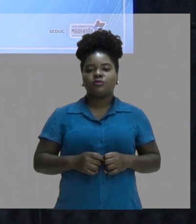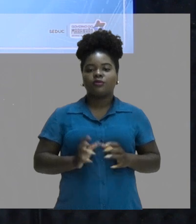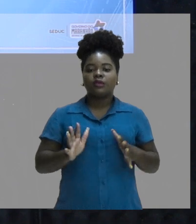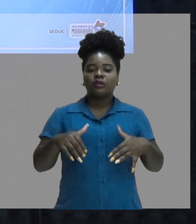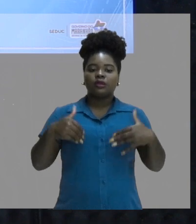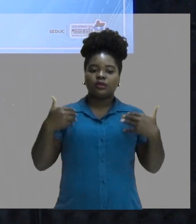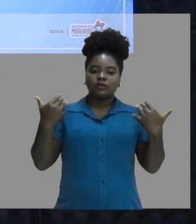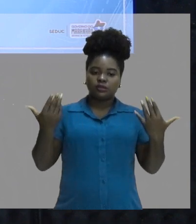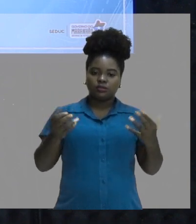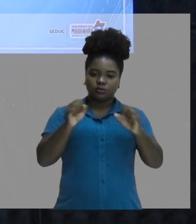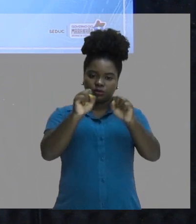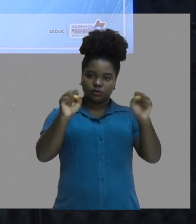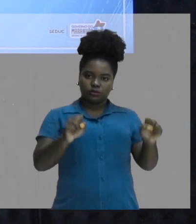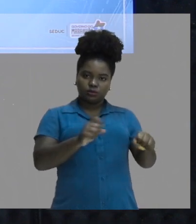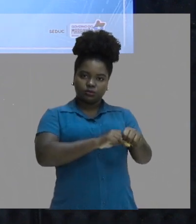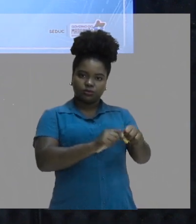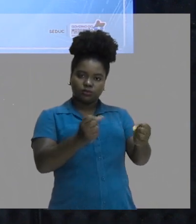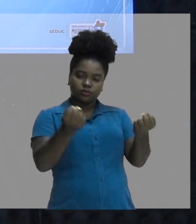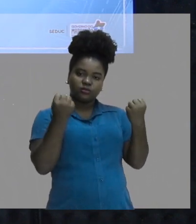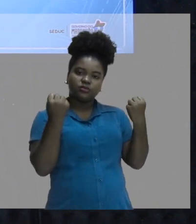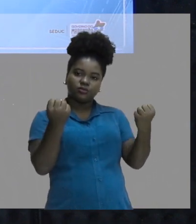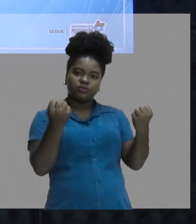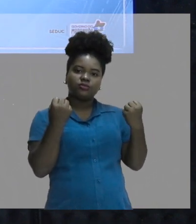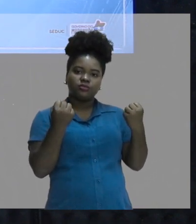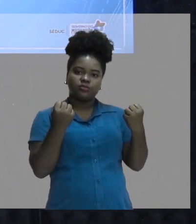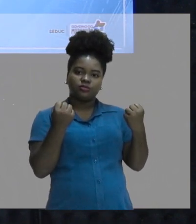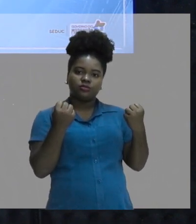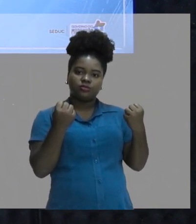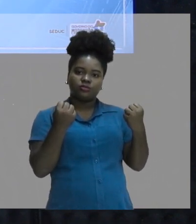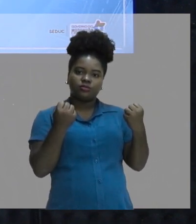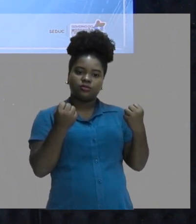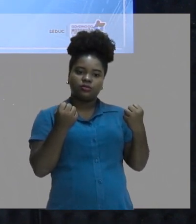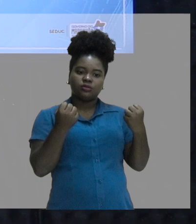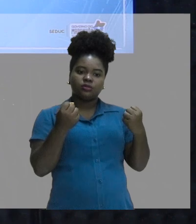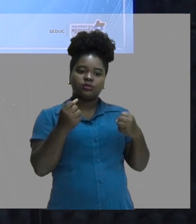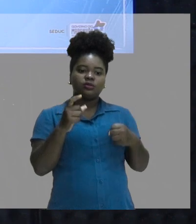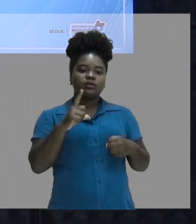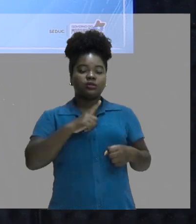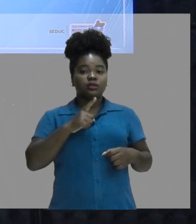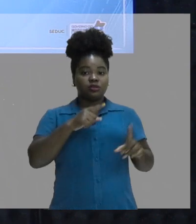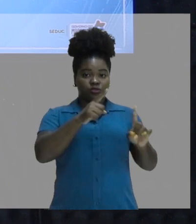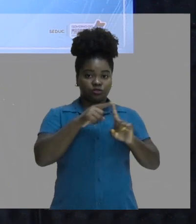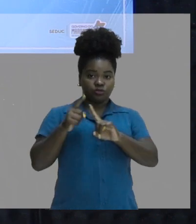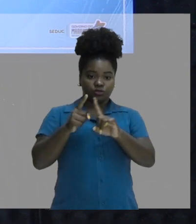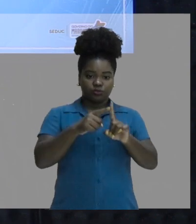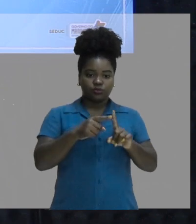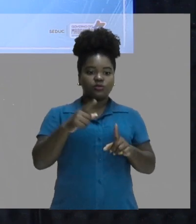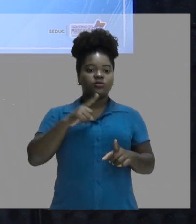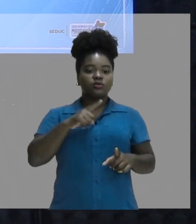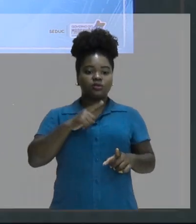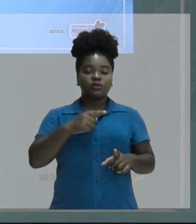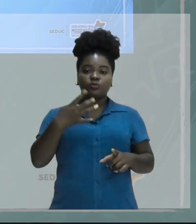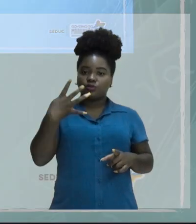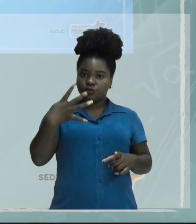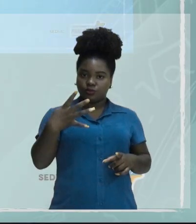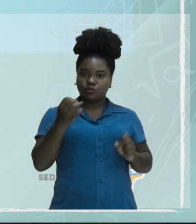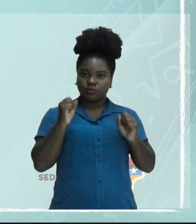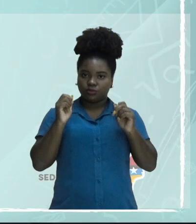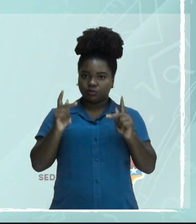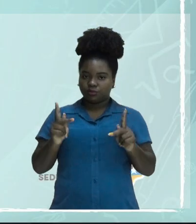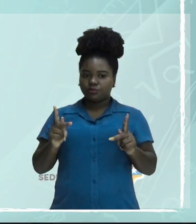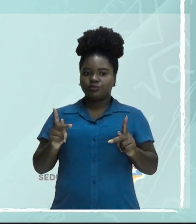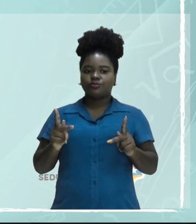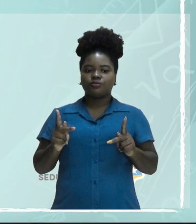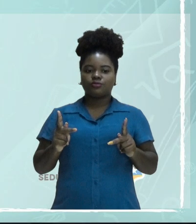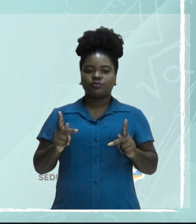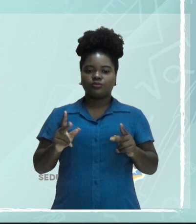Então, o sistema muscular, quanto à função, eles classificam-se de algumas formas. Eu trouxe aqui 4 formas para vocês. Agonistas são os